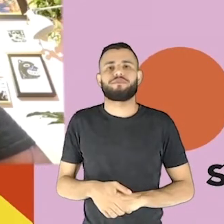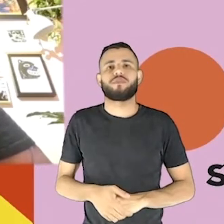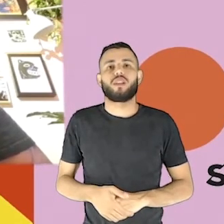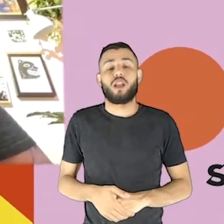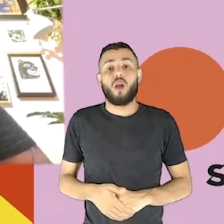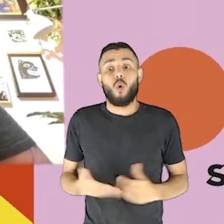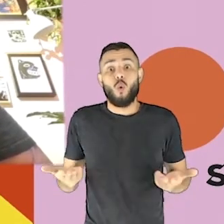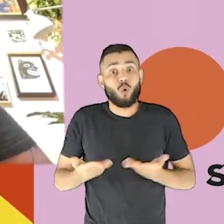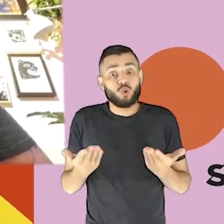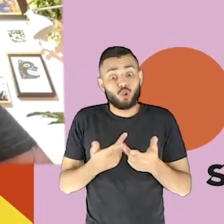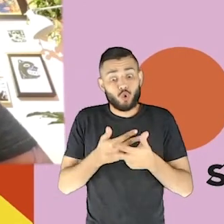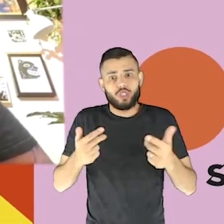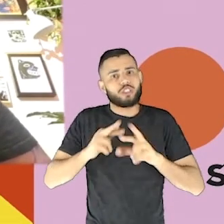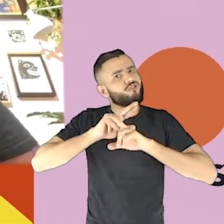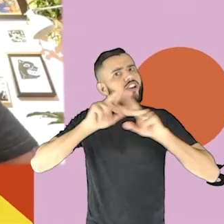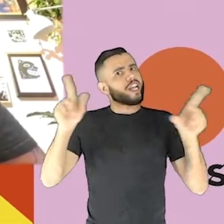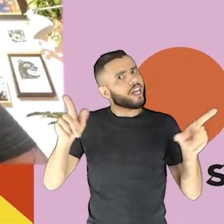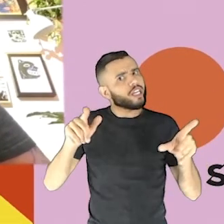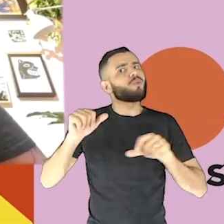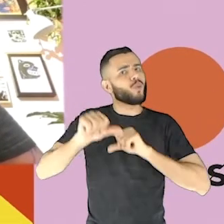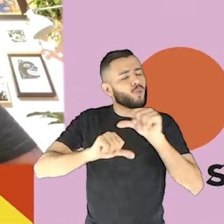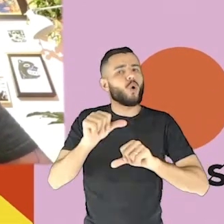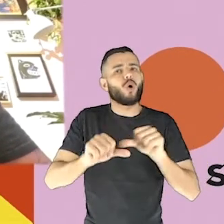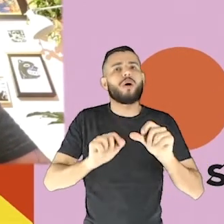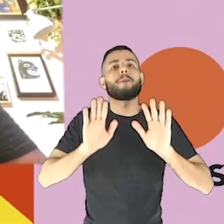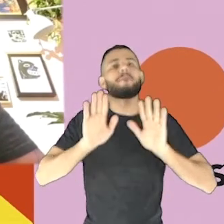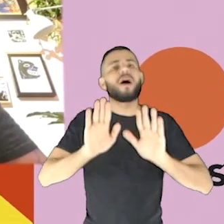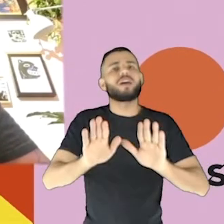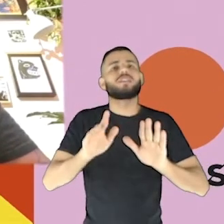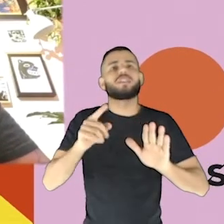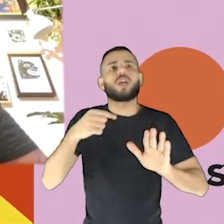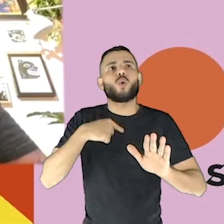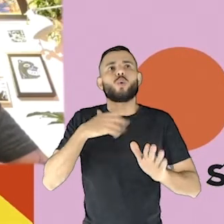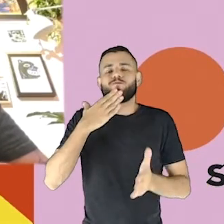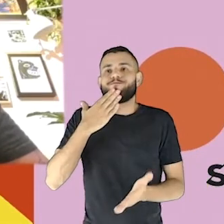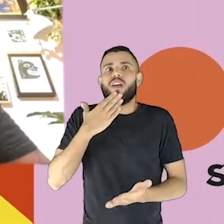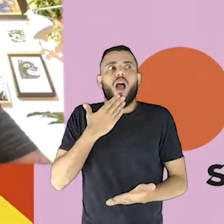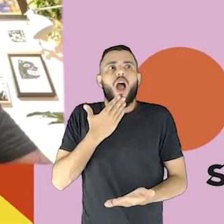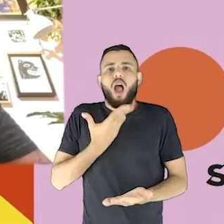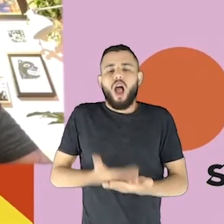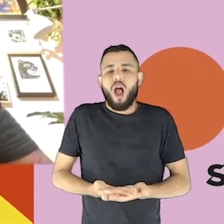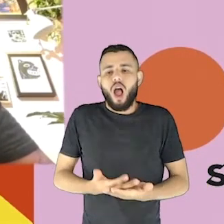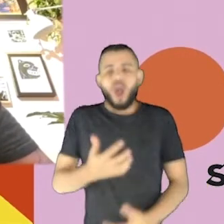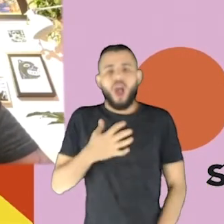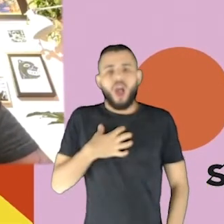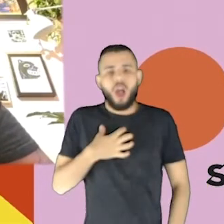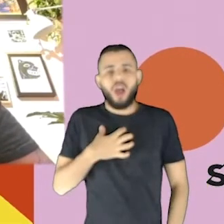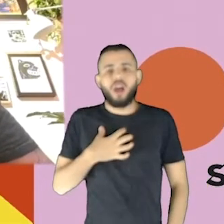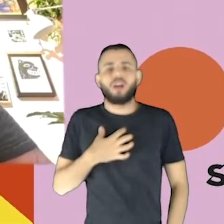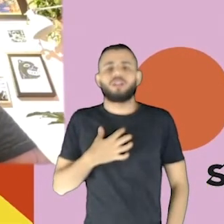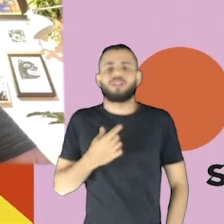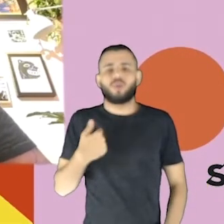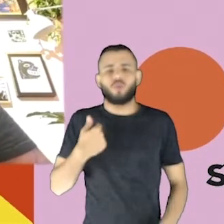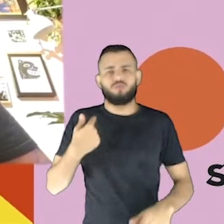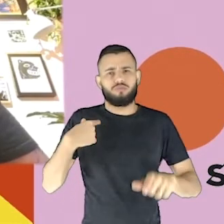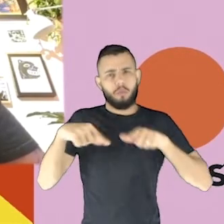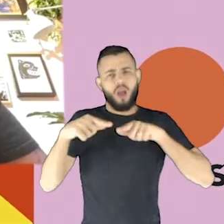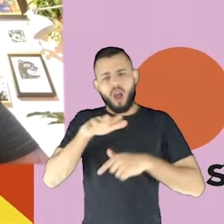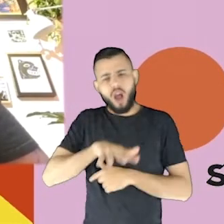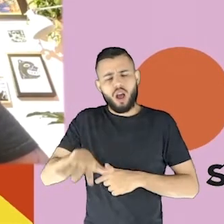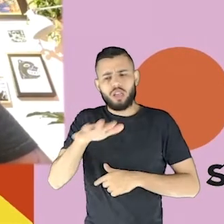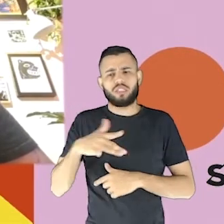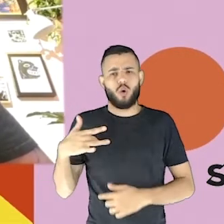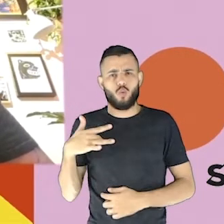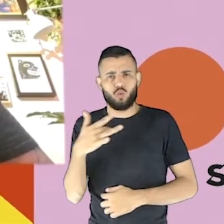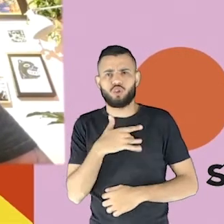coisas mudaram, estão mudando, graças a Deus. Mas uma coisa que me chocou muito durante esses anos todos, trabalhando na área de saúde